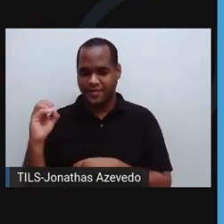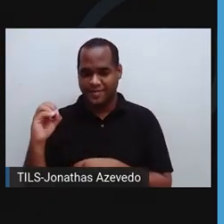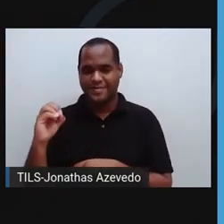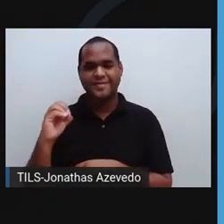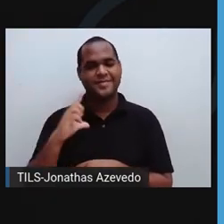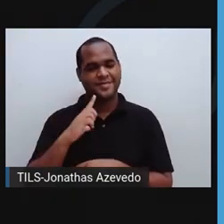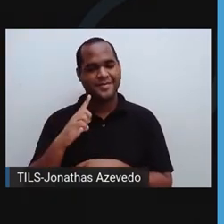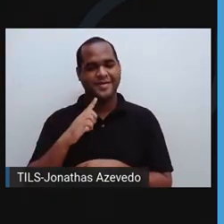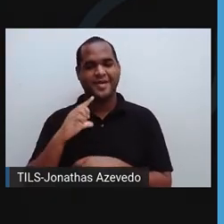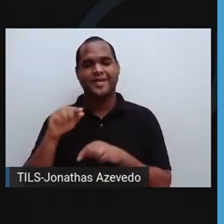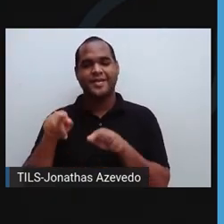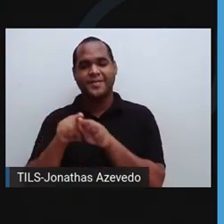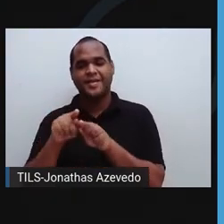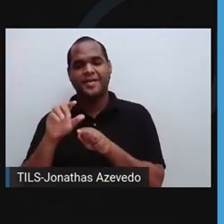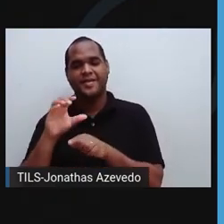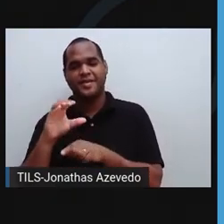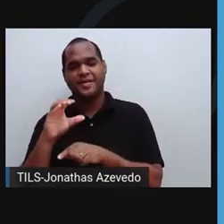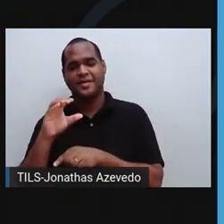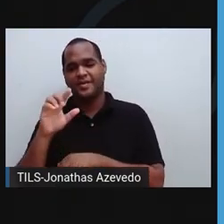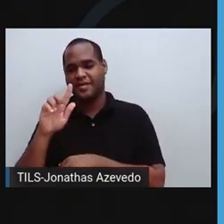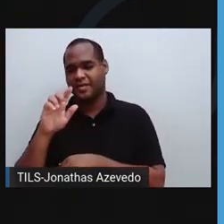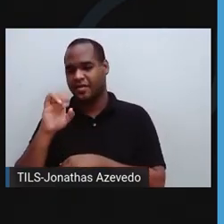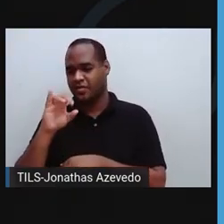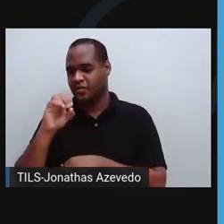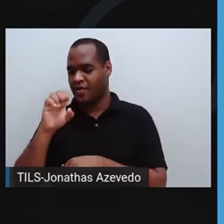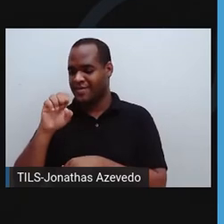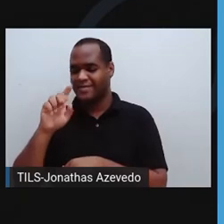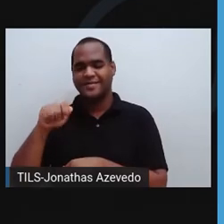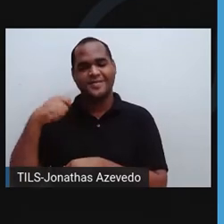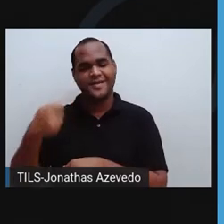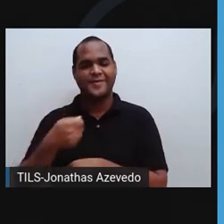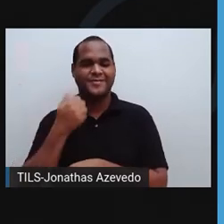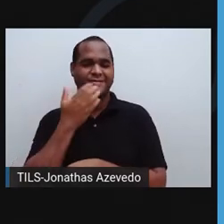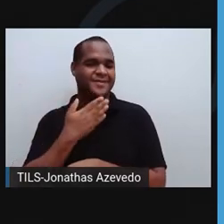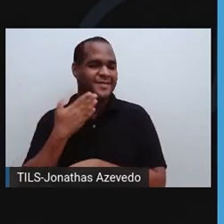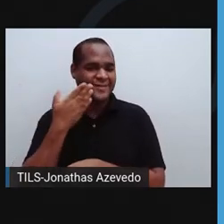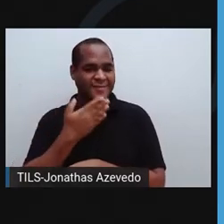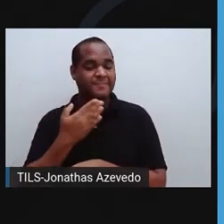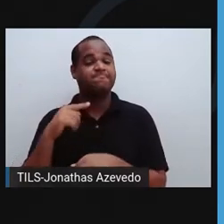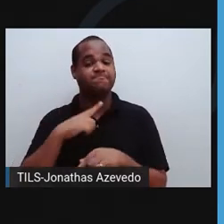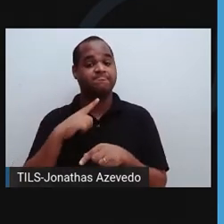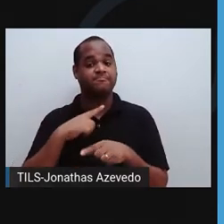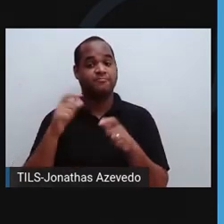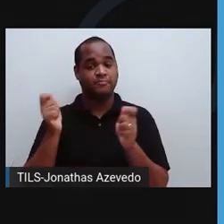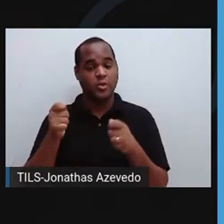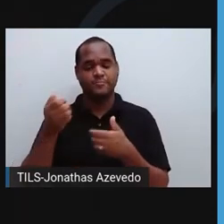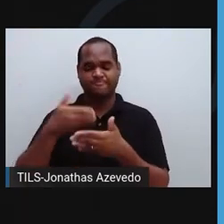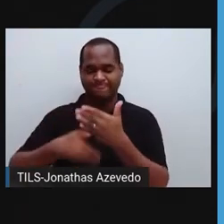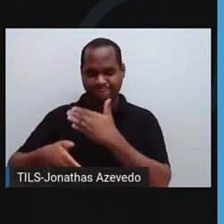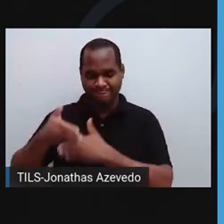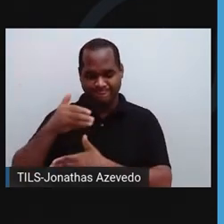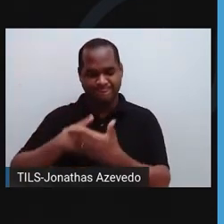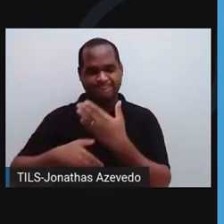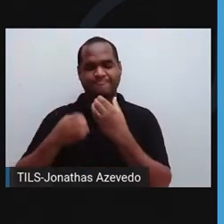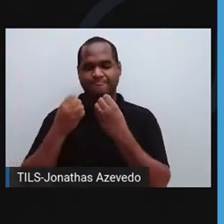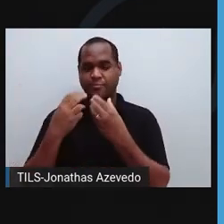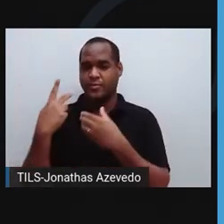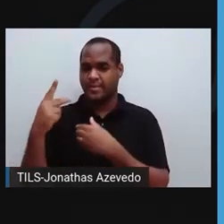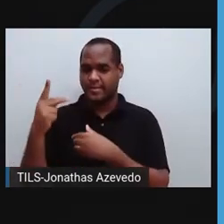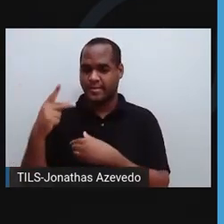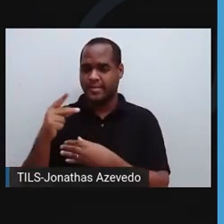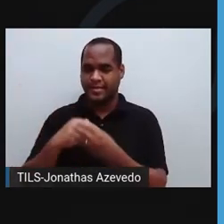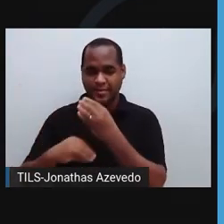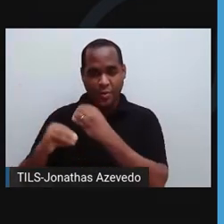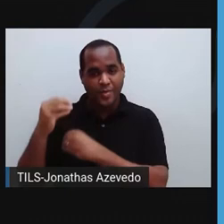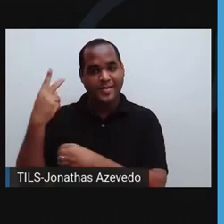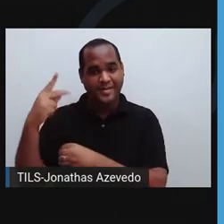glicose. Essa glicose é alimento para ele e para quem vai se alimentar dele. Então, esse é o produtor. O que come, o que se alimenta do